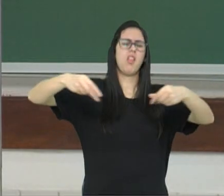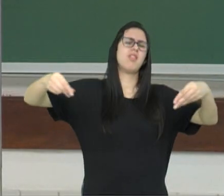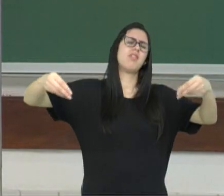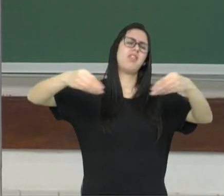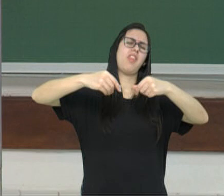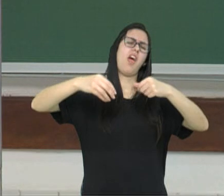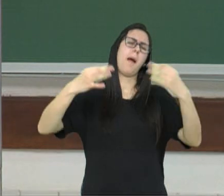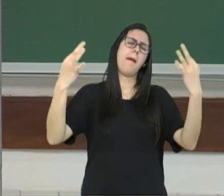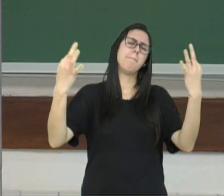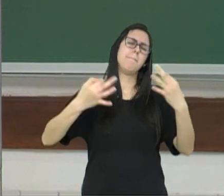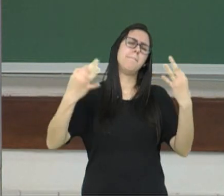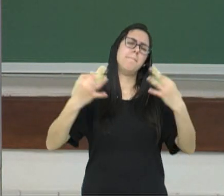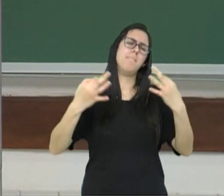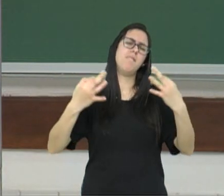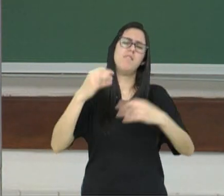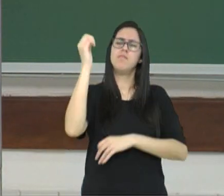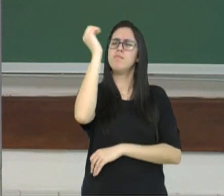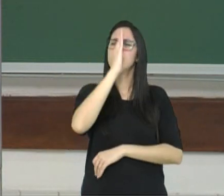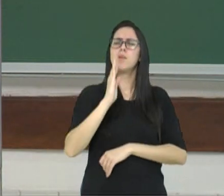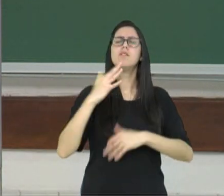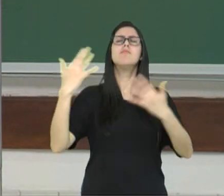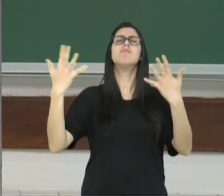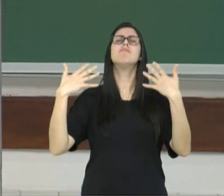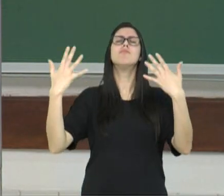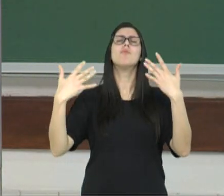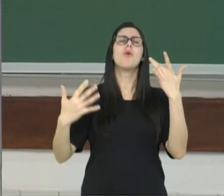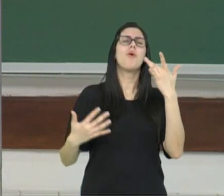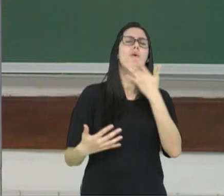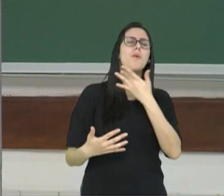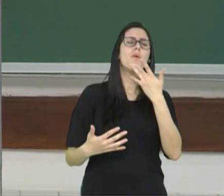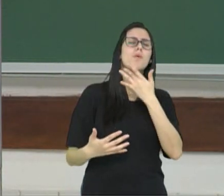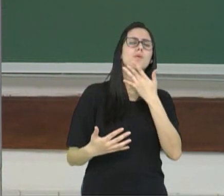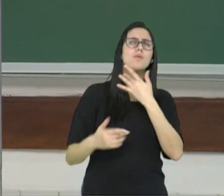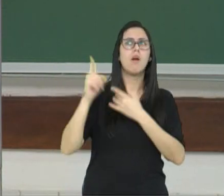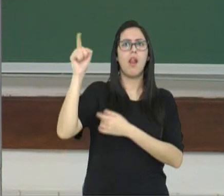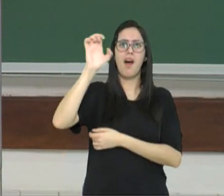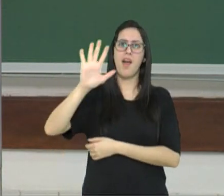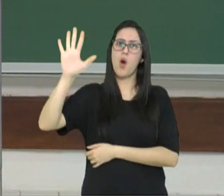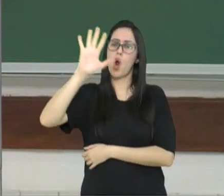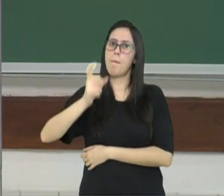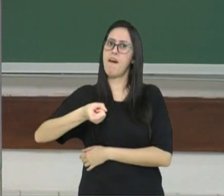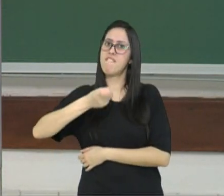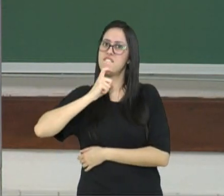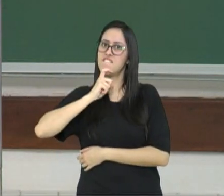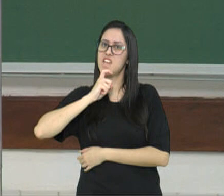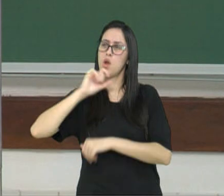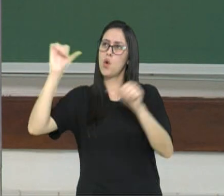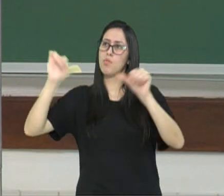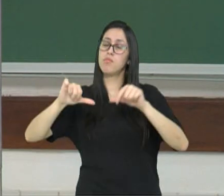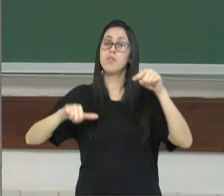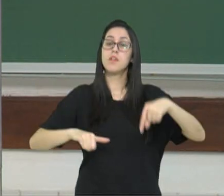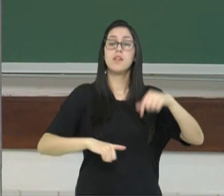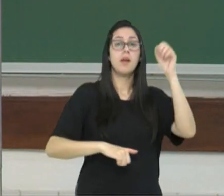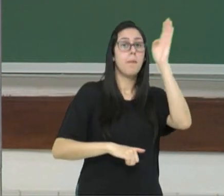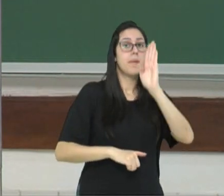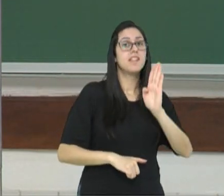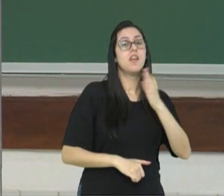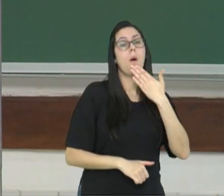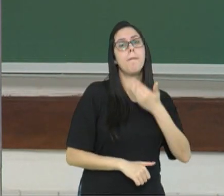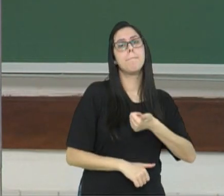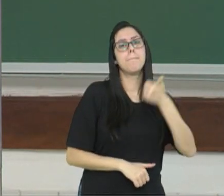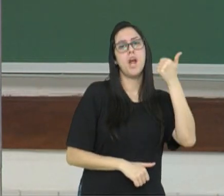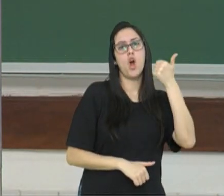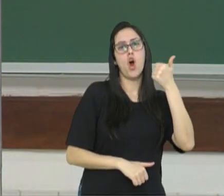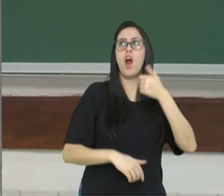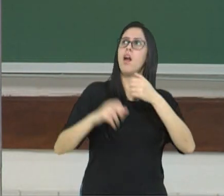terras e um lugar de clima agradável, ao contrário do grande inverno europeu. Aqui o clima é mais brando, então seria bom